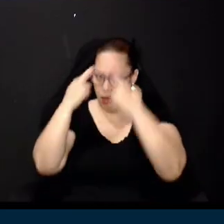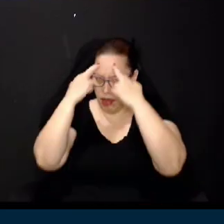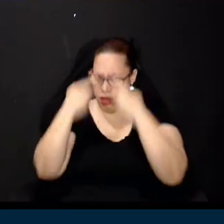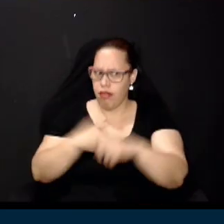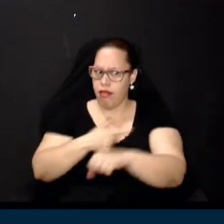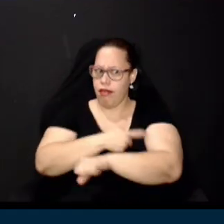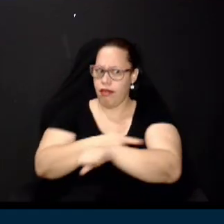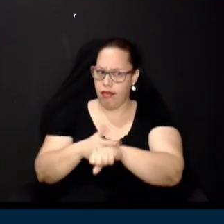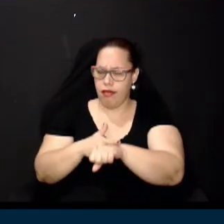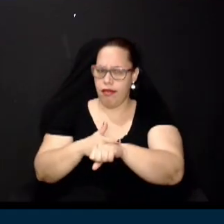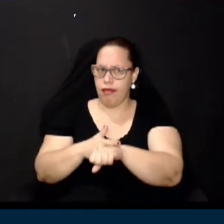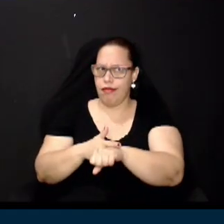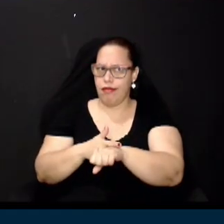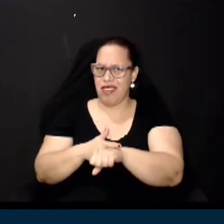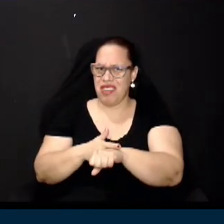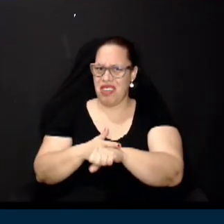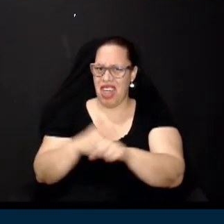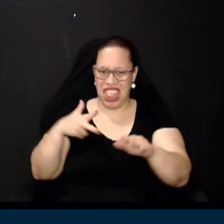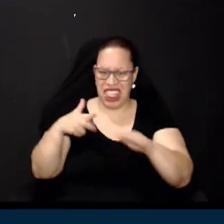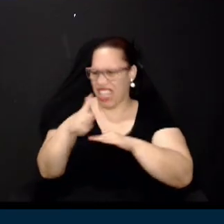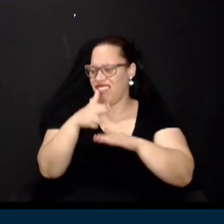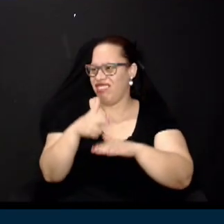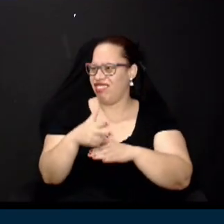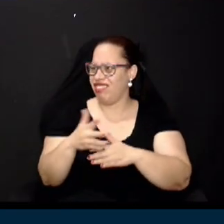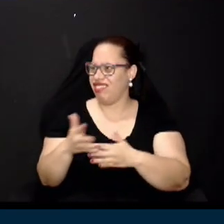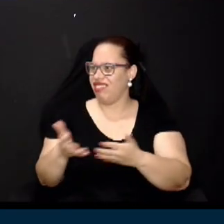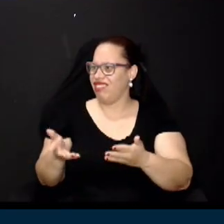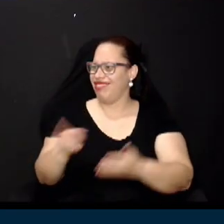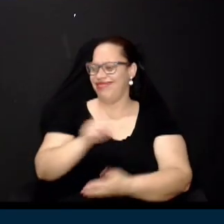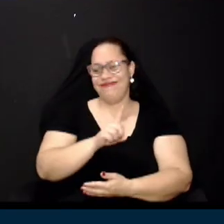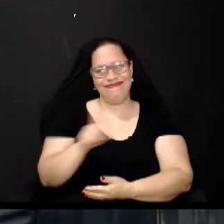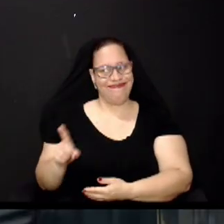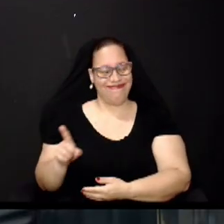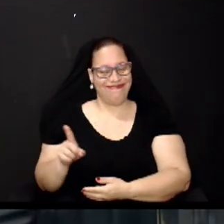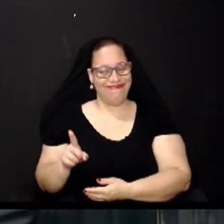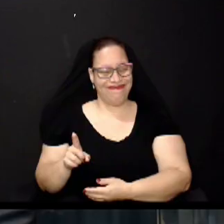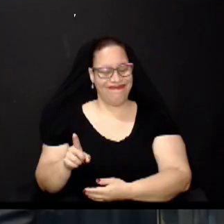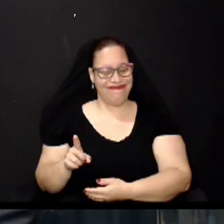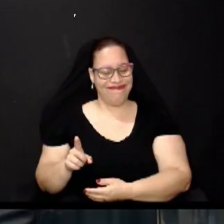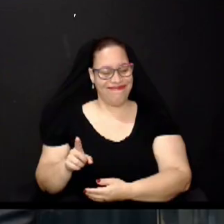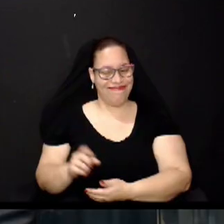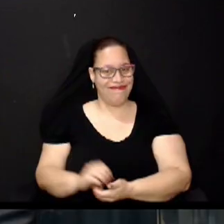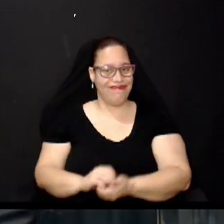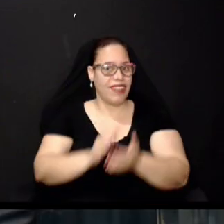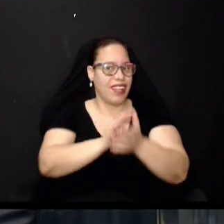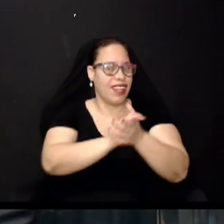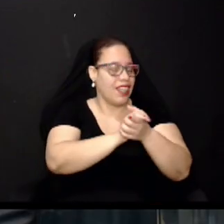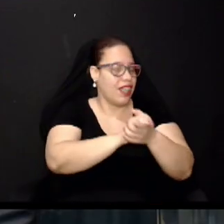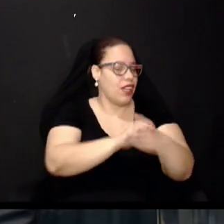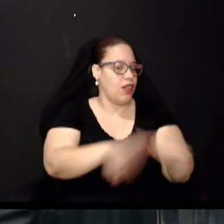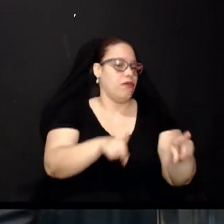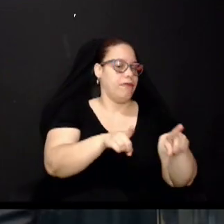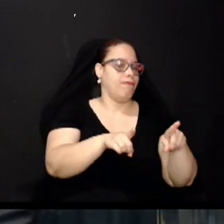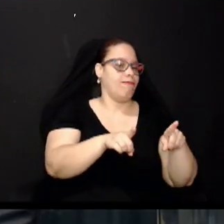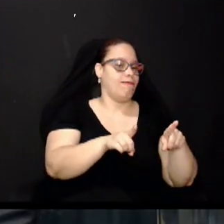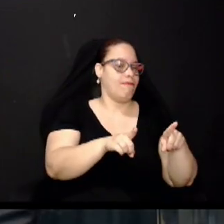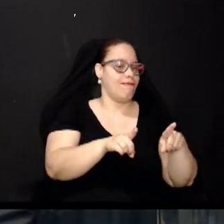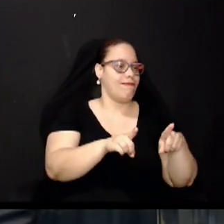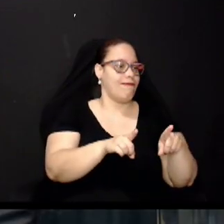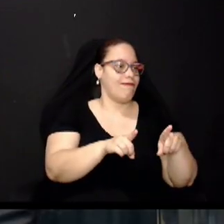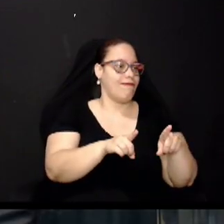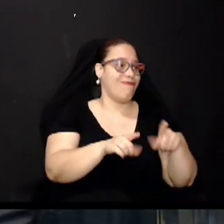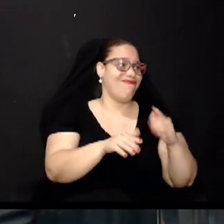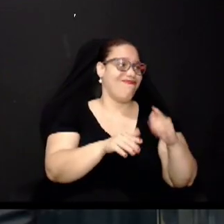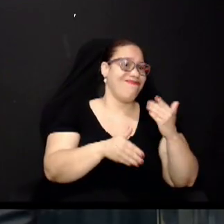mas podar, aí não, né? A separação é um momento de muita ambivalência. É